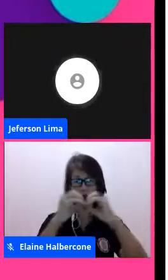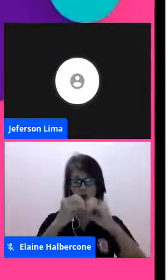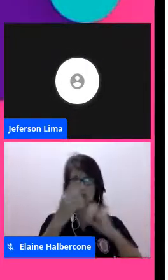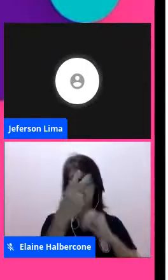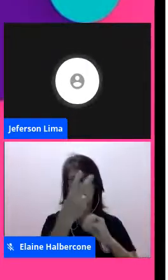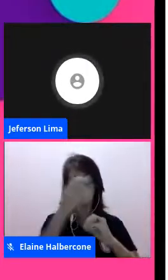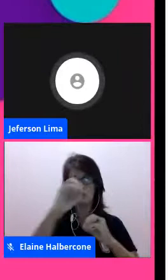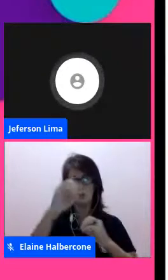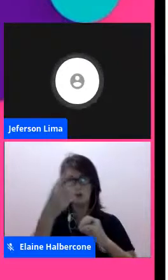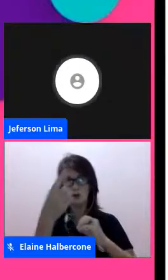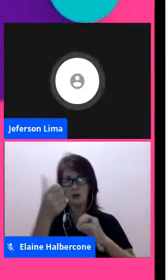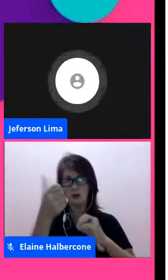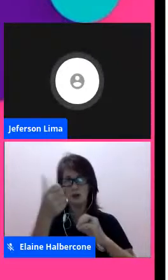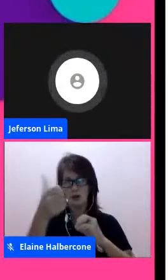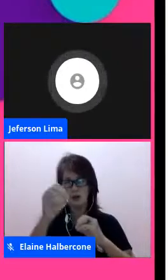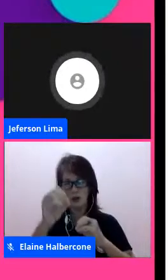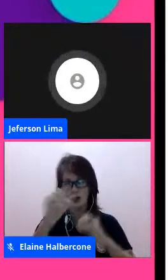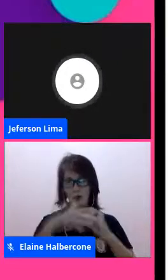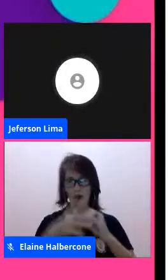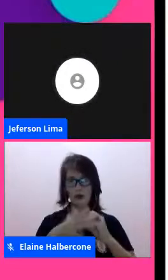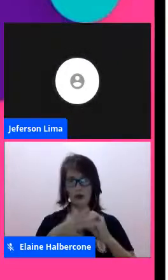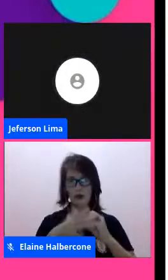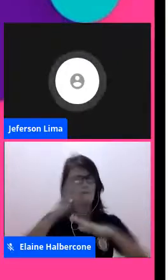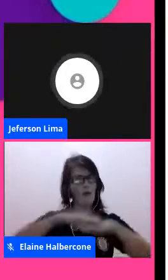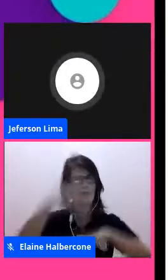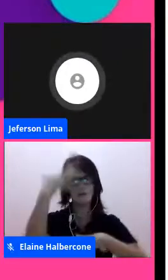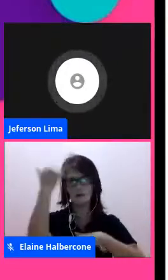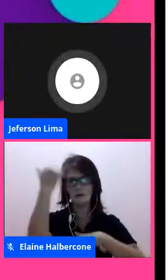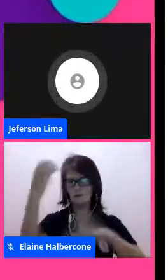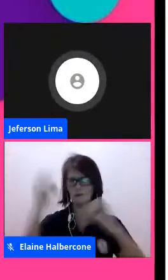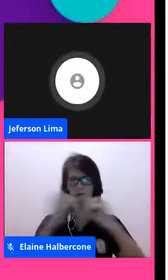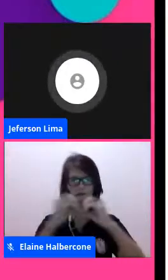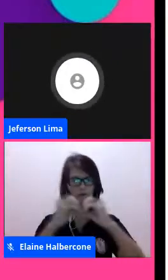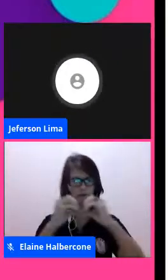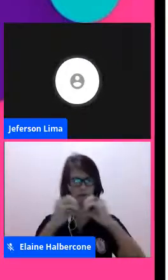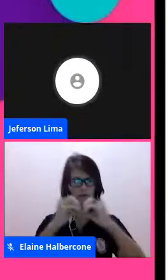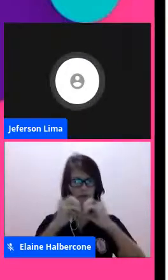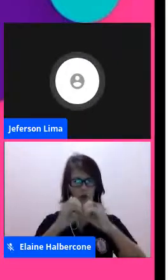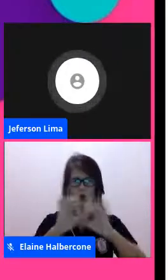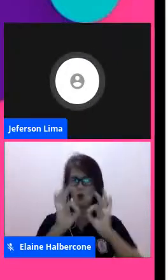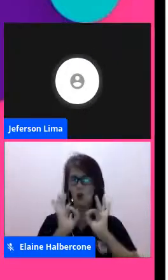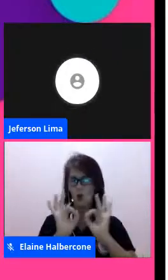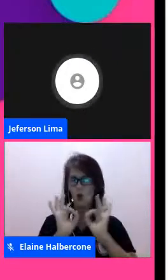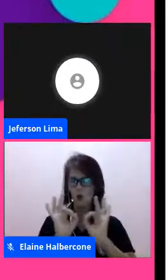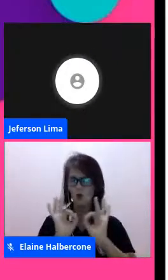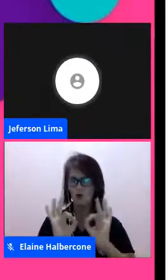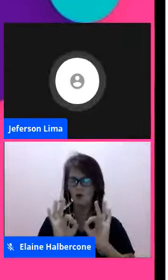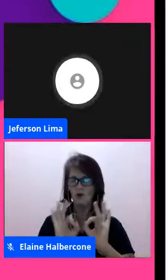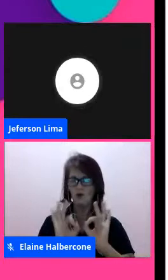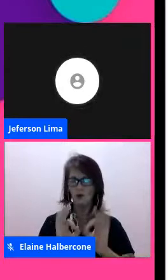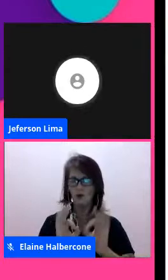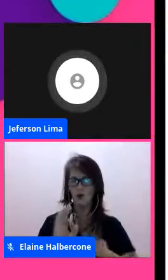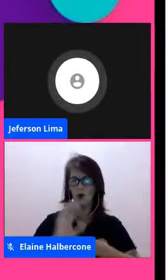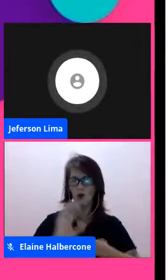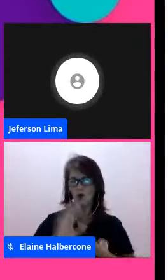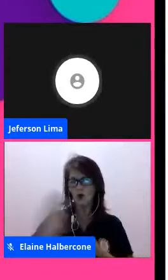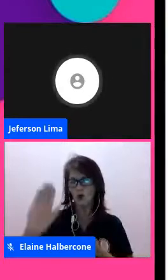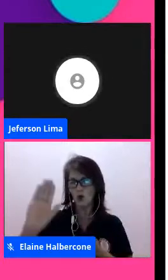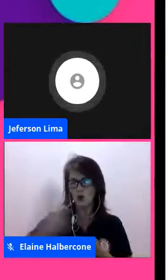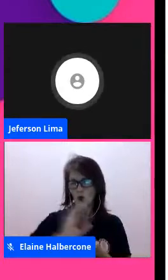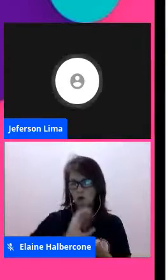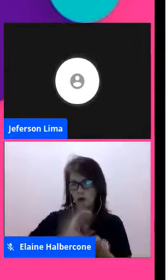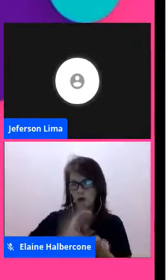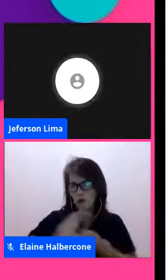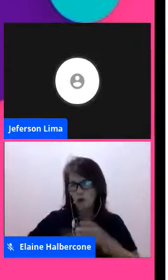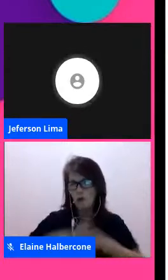2010 aí, e está fazendo cada vez mais, né? Não só ele é um ótimo recurso pedagógico que a gente pode utilizar para dar aulas, como é o